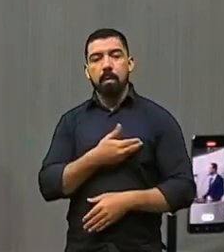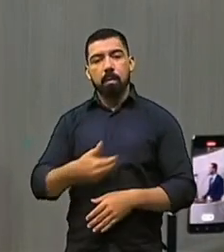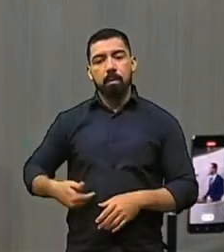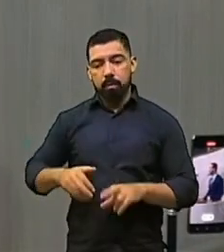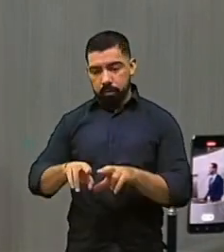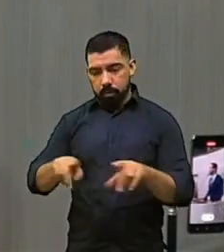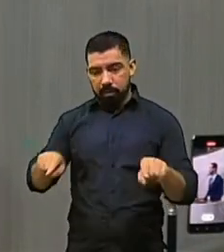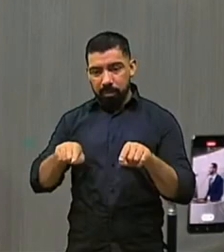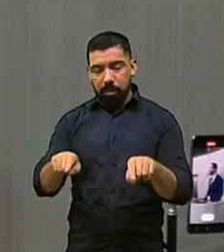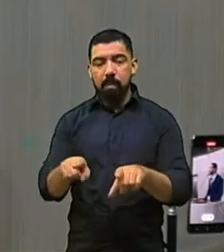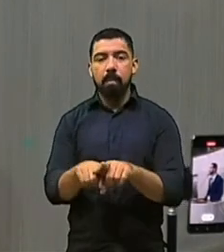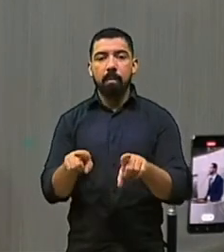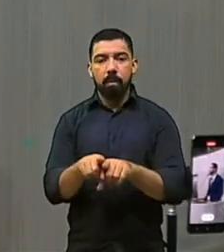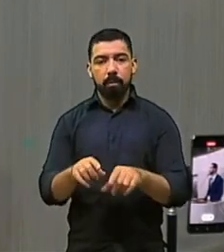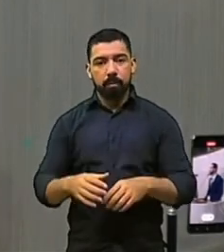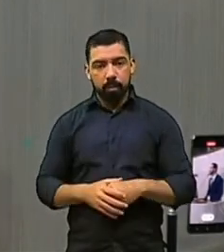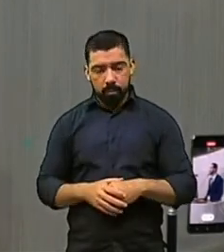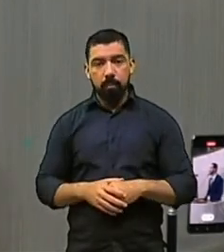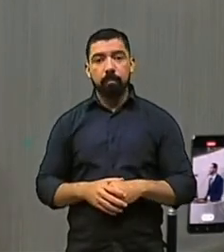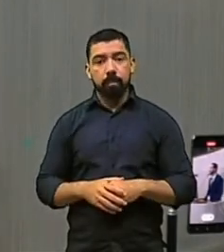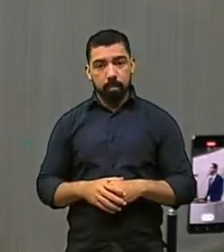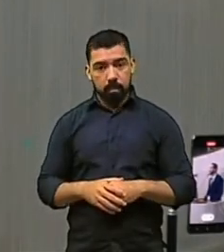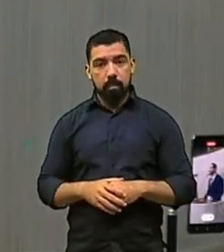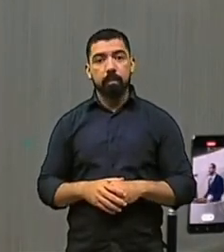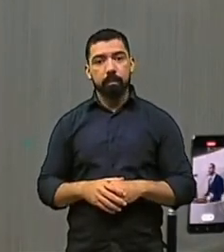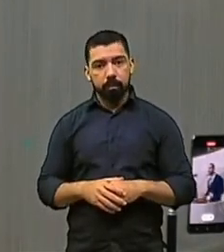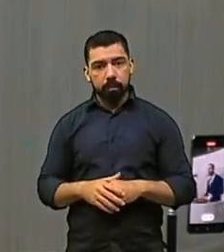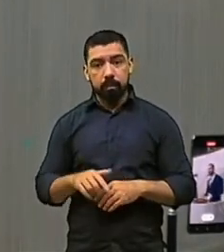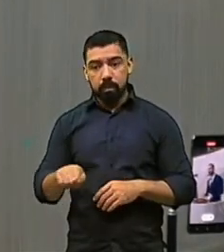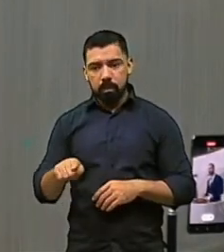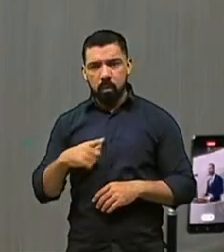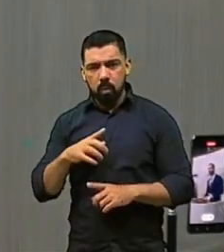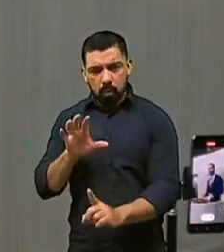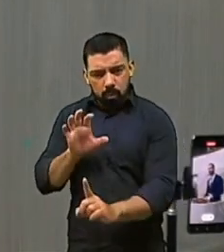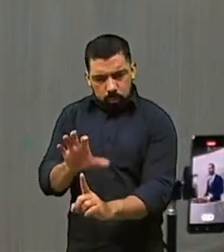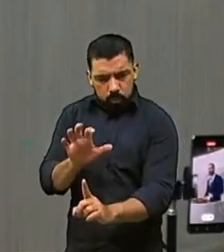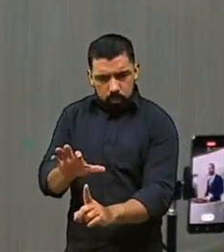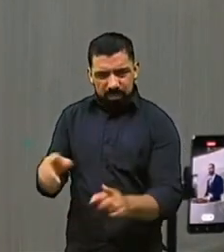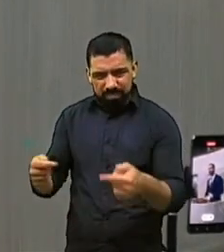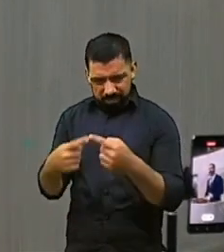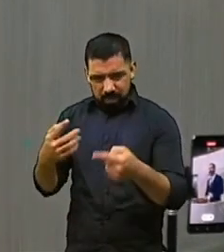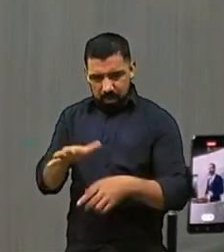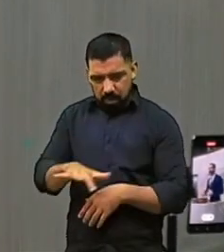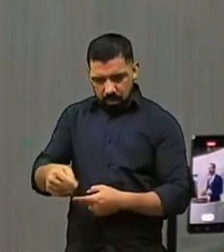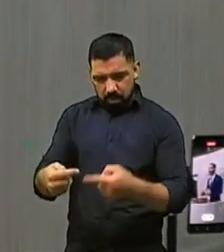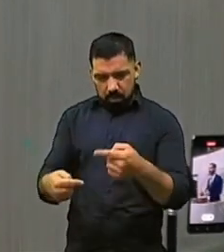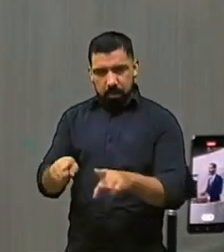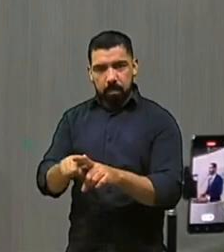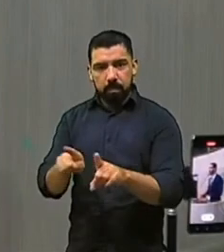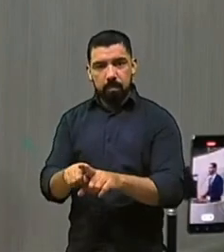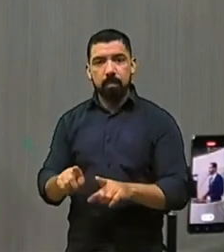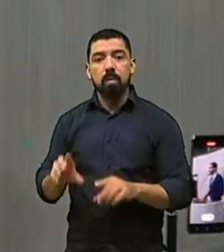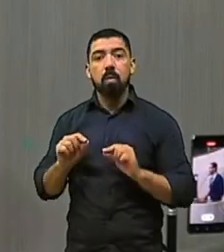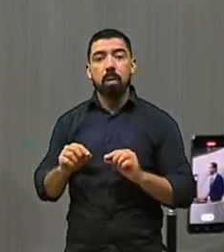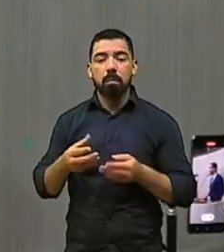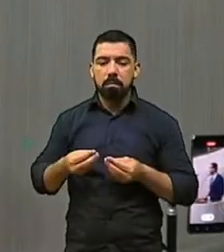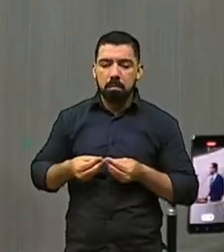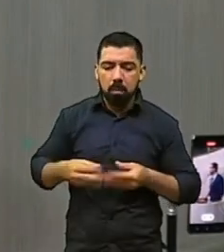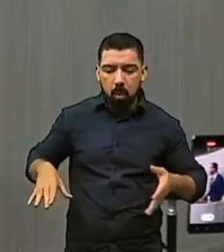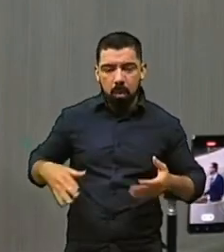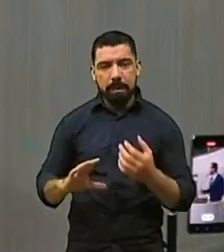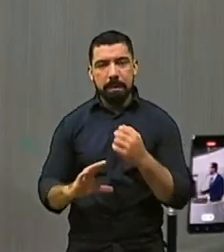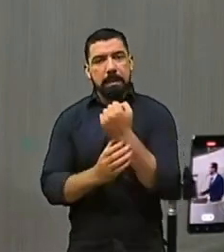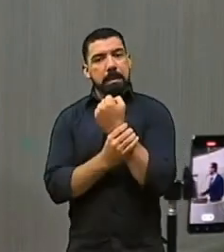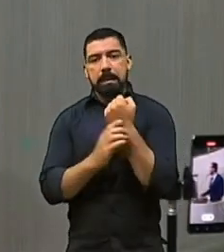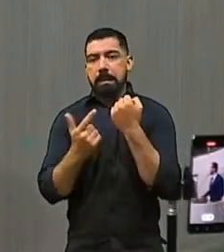para o seu desenvolvimento. E com esses tensionamentos políticos, a instabilidade reina.